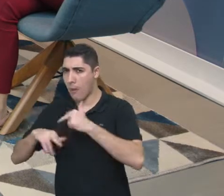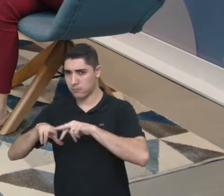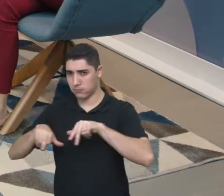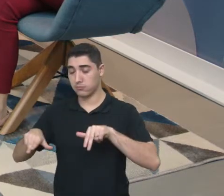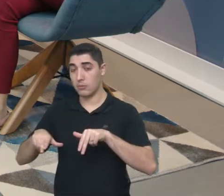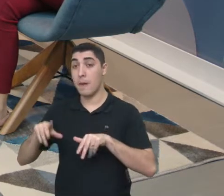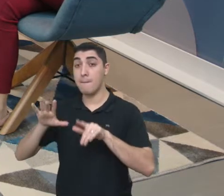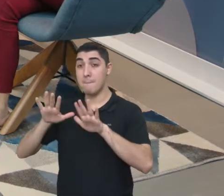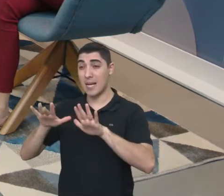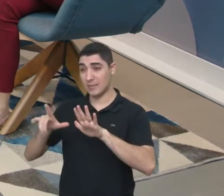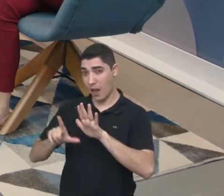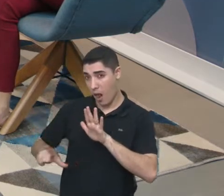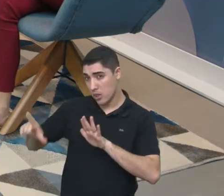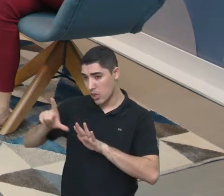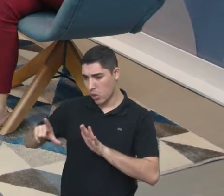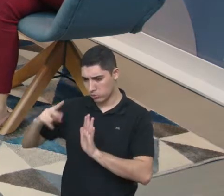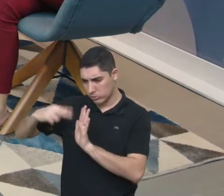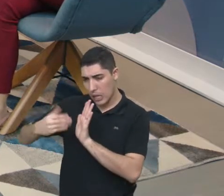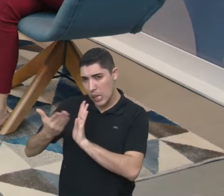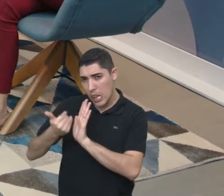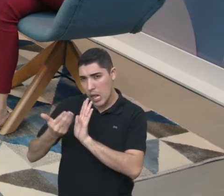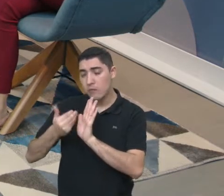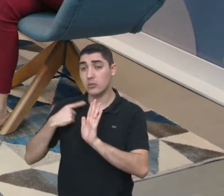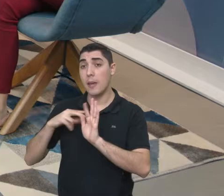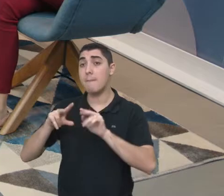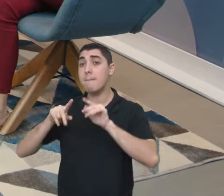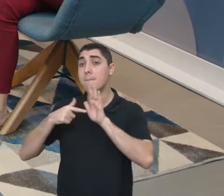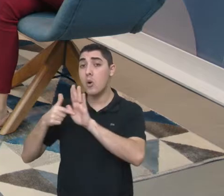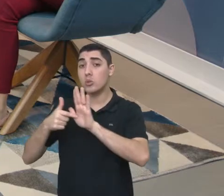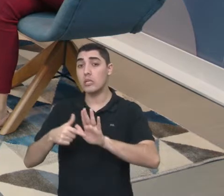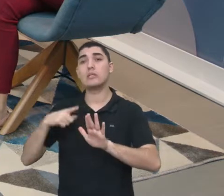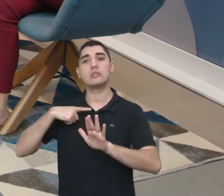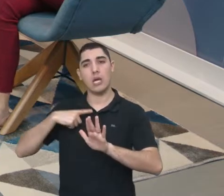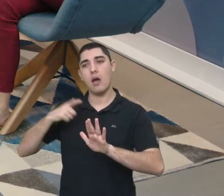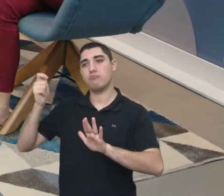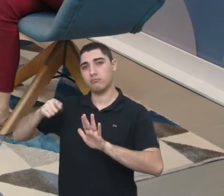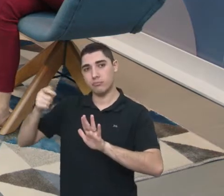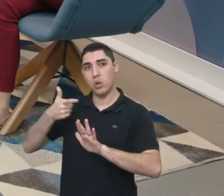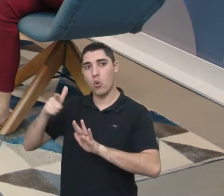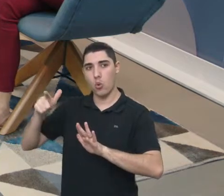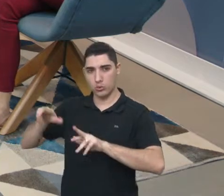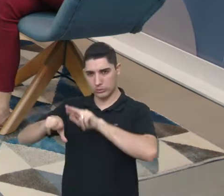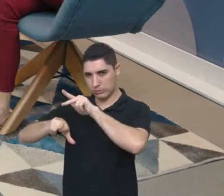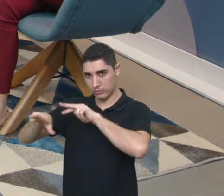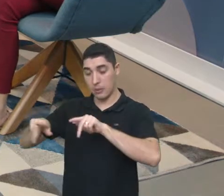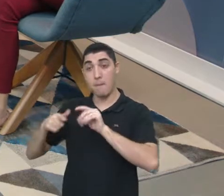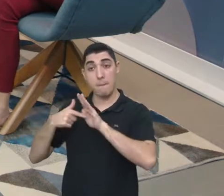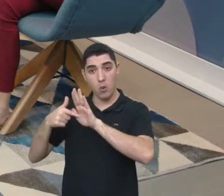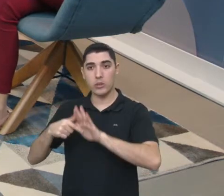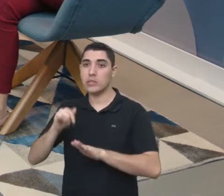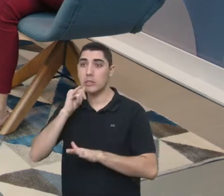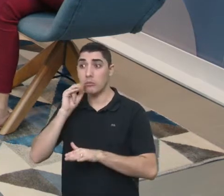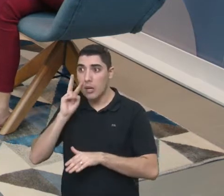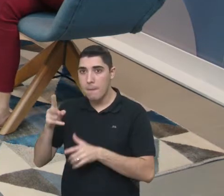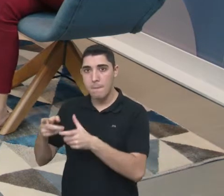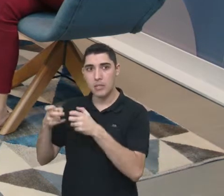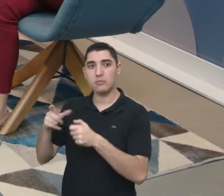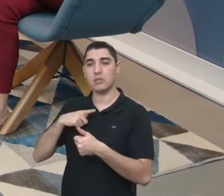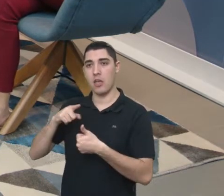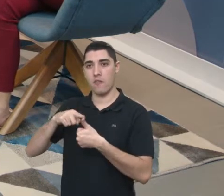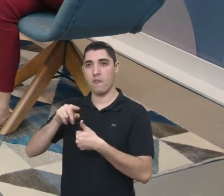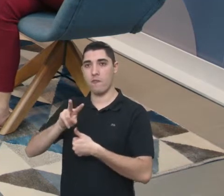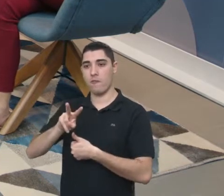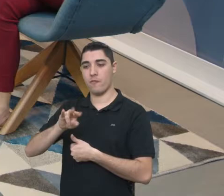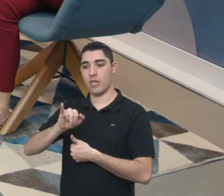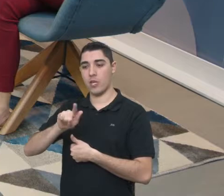na literatura outros transtornos alimentares que possivelmente possam ser incluídos nesse manual e que a gente já vê no consultório, que é